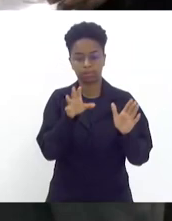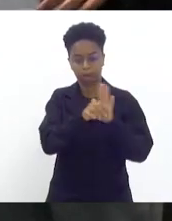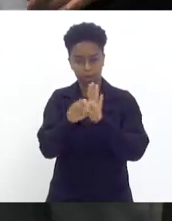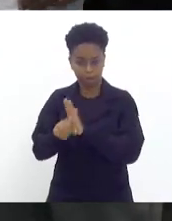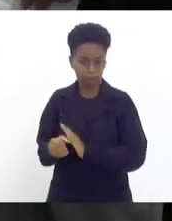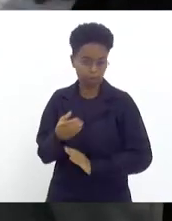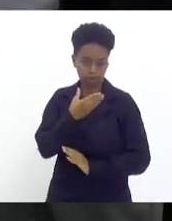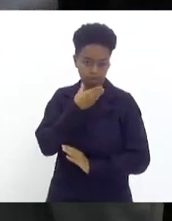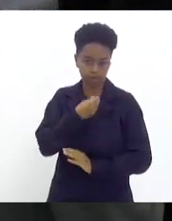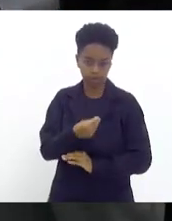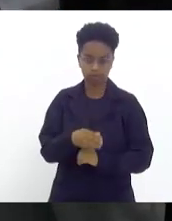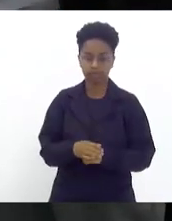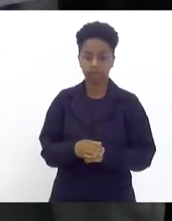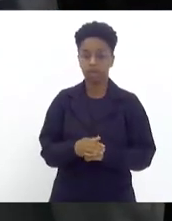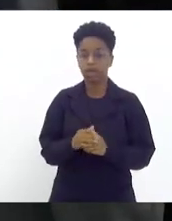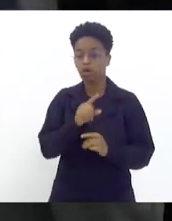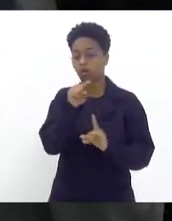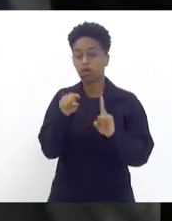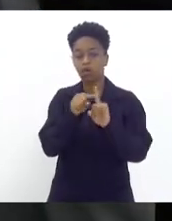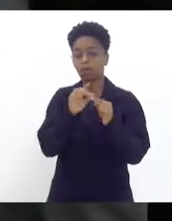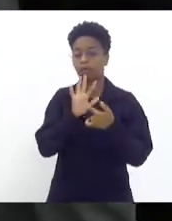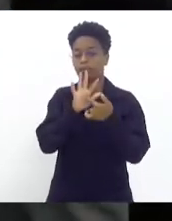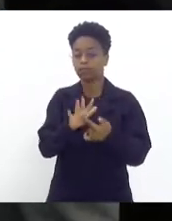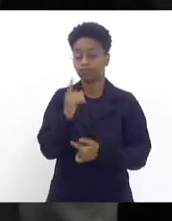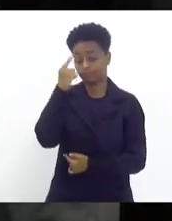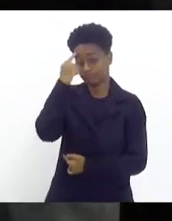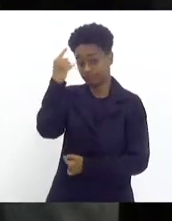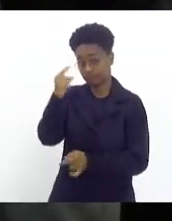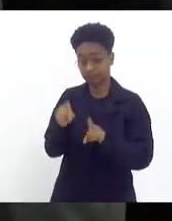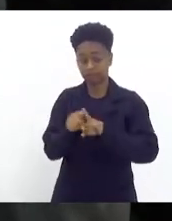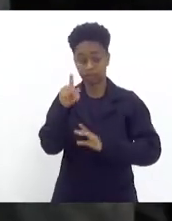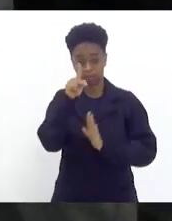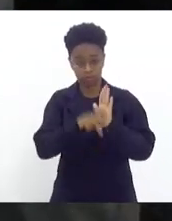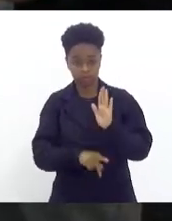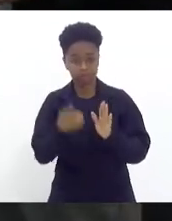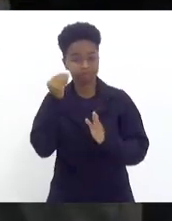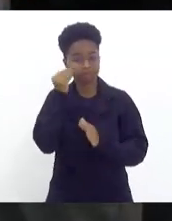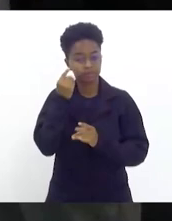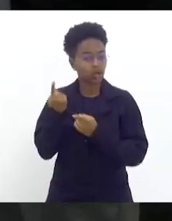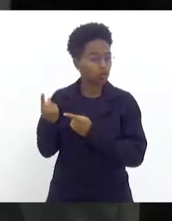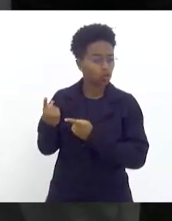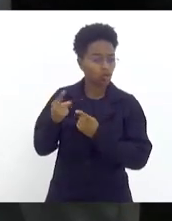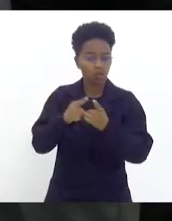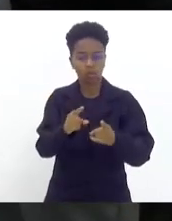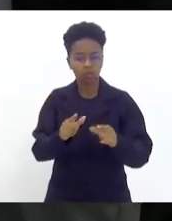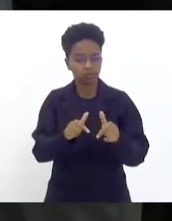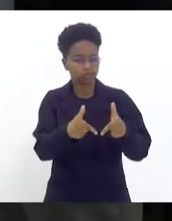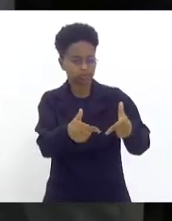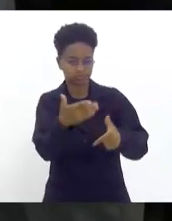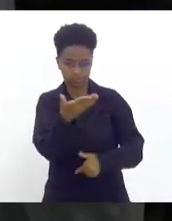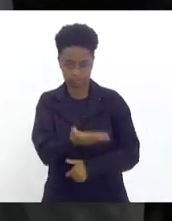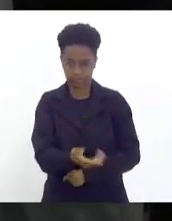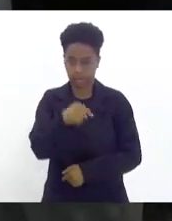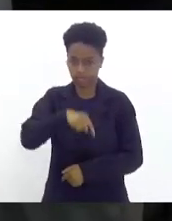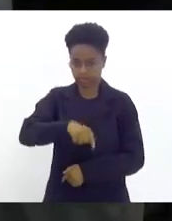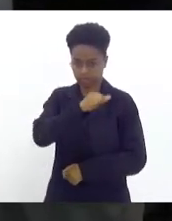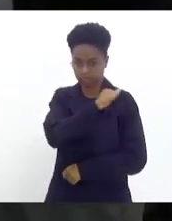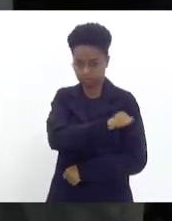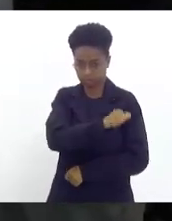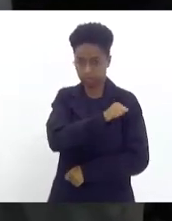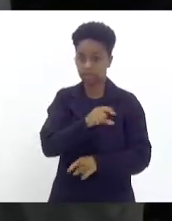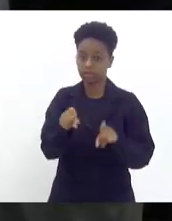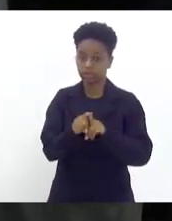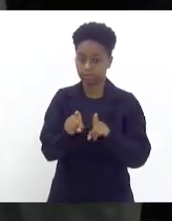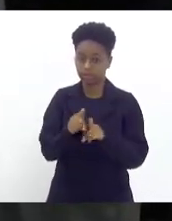apresentar ideias projetos para combater essa prática no estado do Rio de Janeiro escutamos também do professor